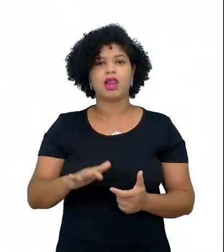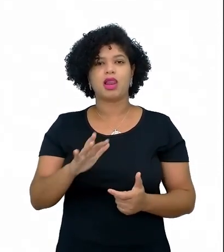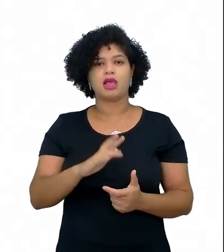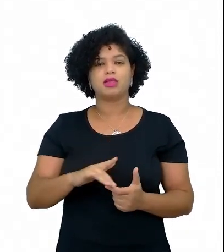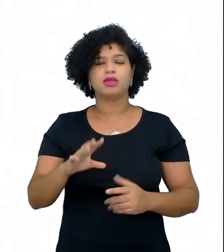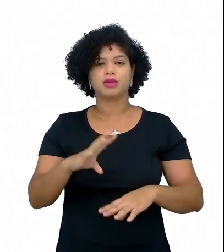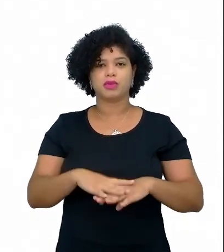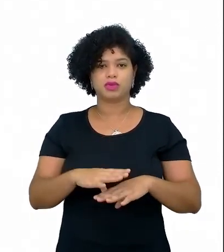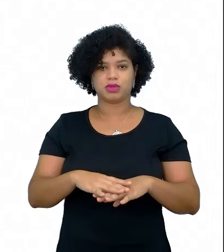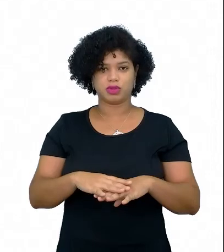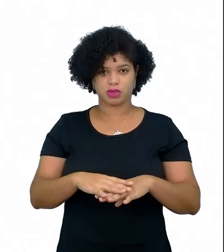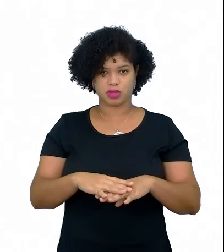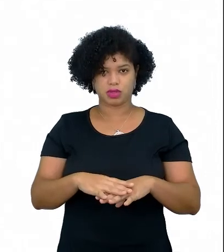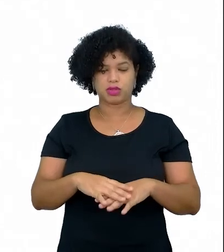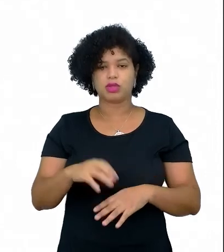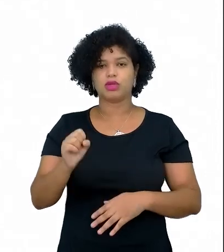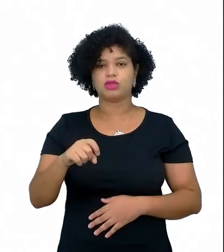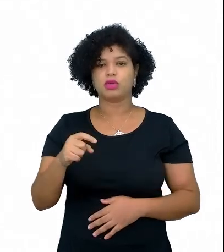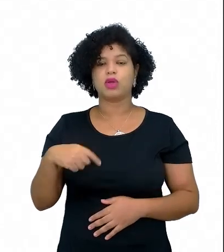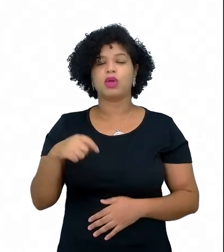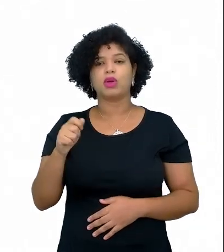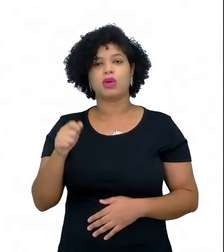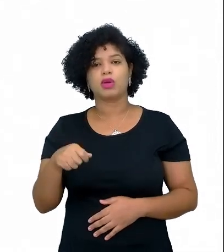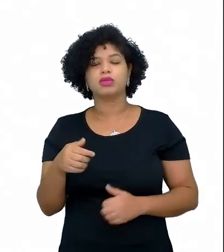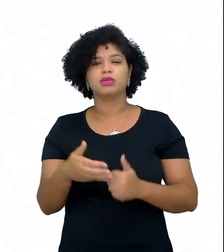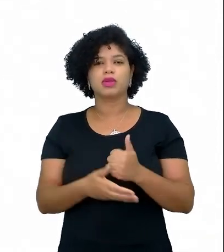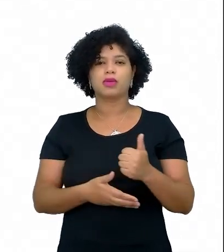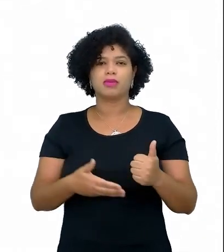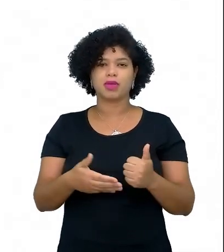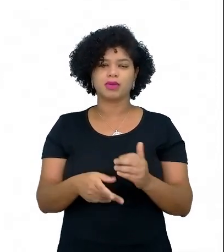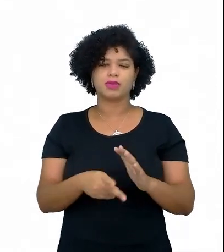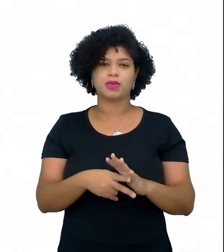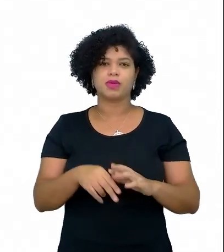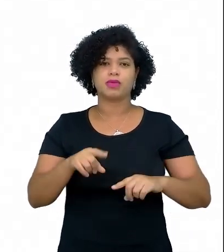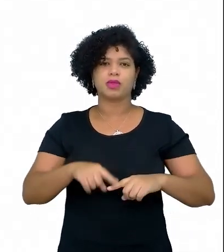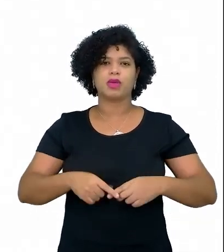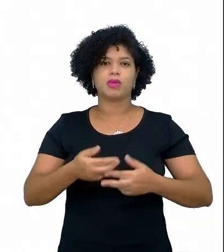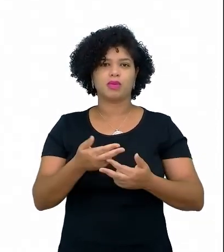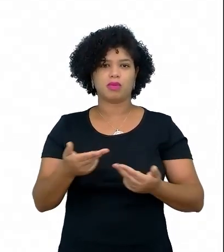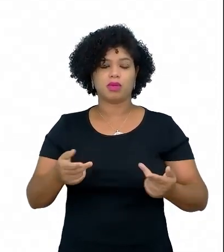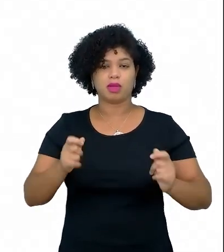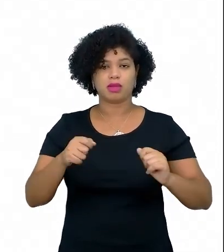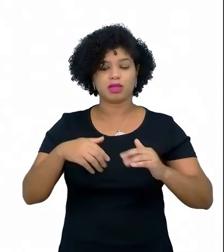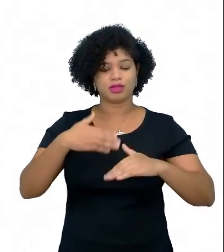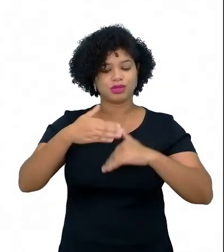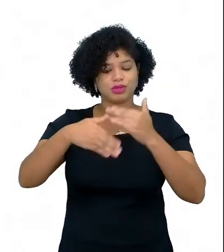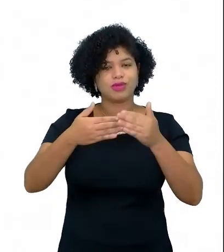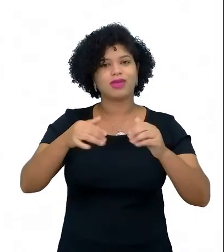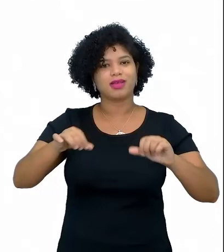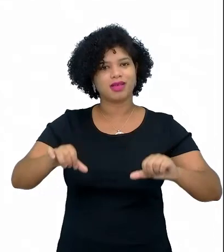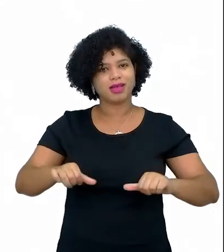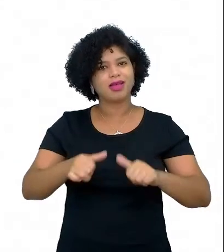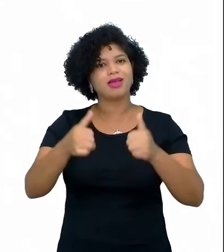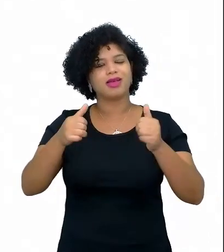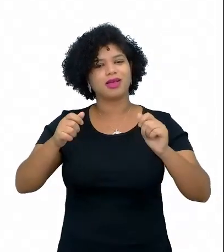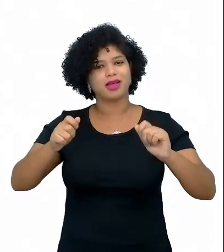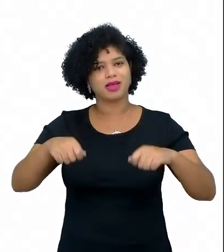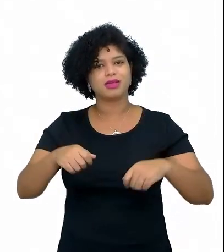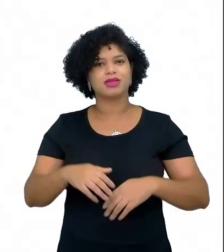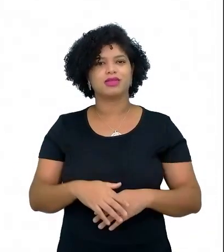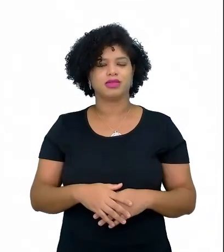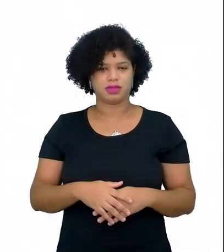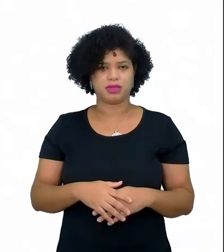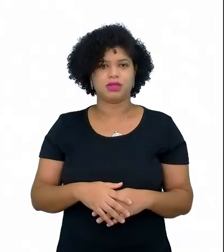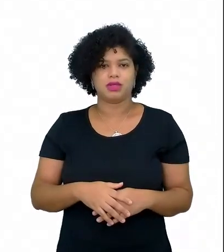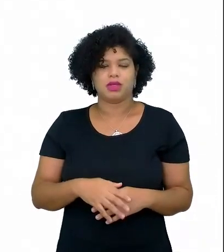a gente trabalhou, para que você, com base nisso, com base nesse material, você consiga desenvolver um pouquinho mais, você consiga trabalhar um